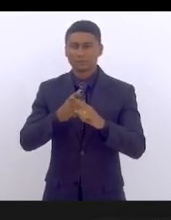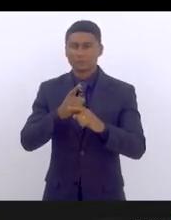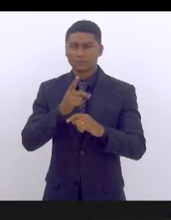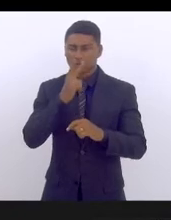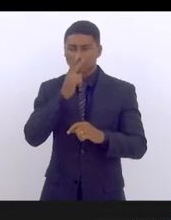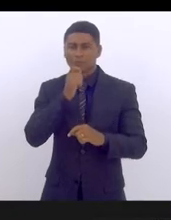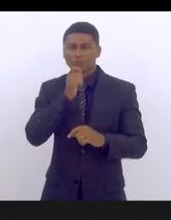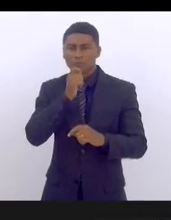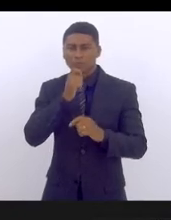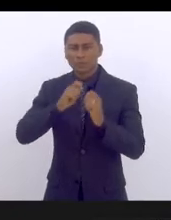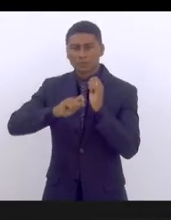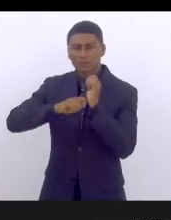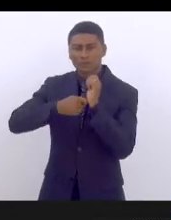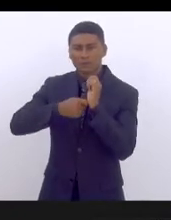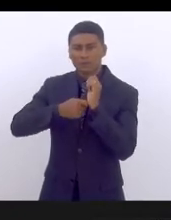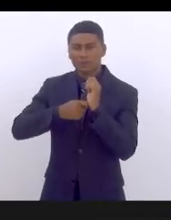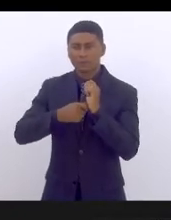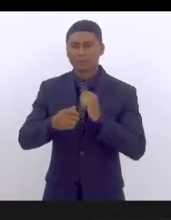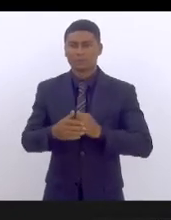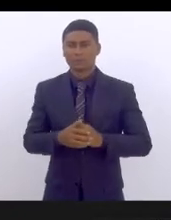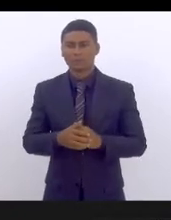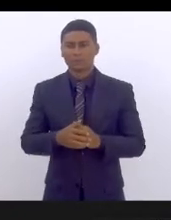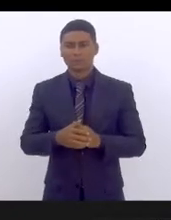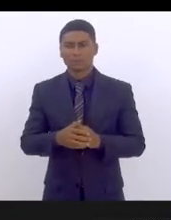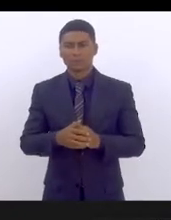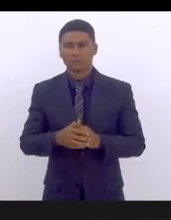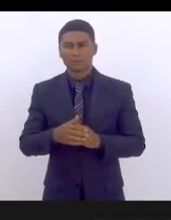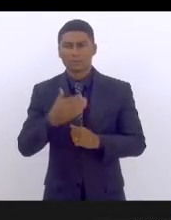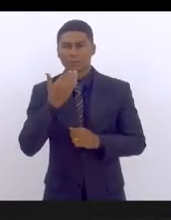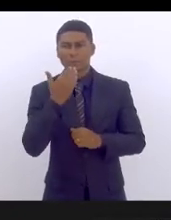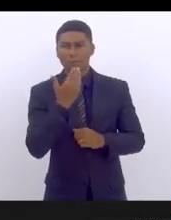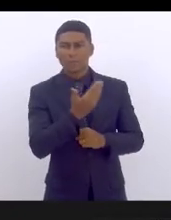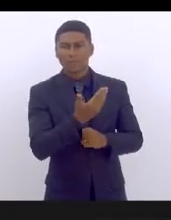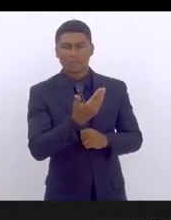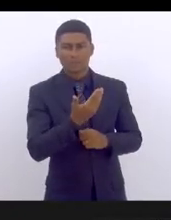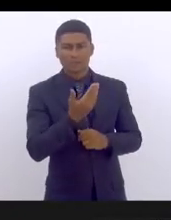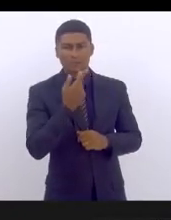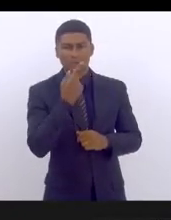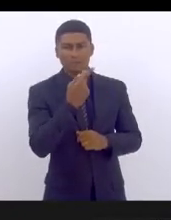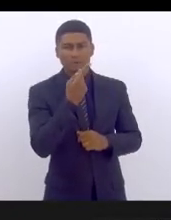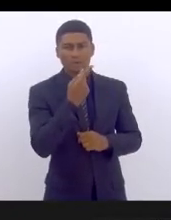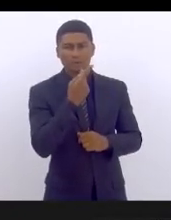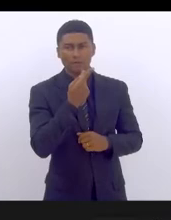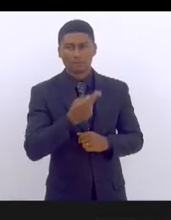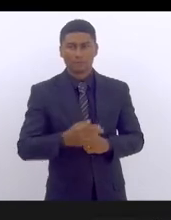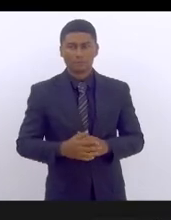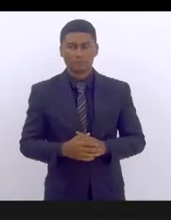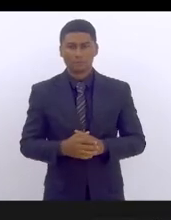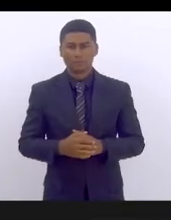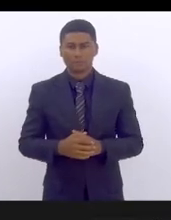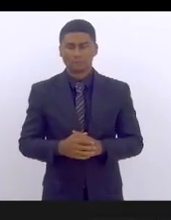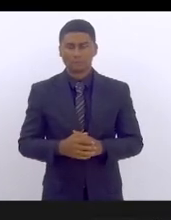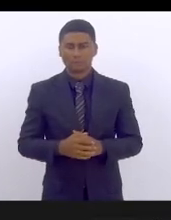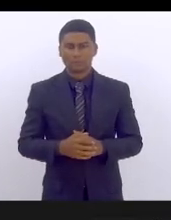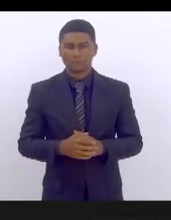Acessibilidade para a gente pedir o direito de fala, depois de desativar. Né?